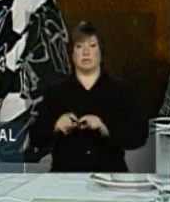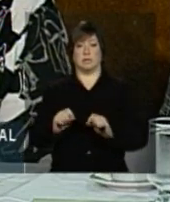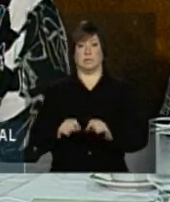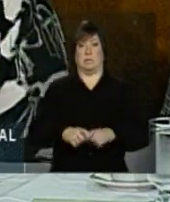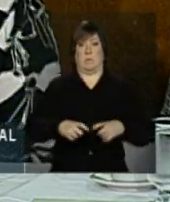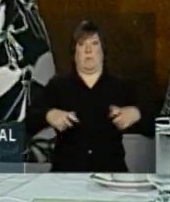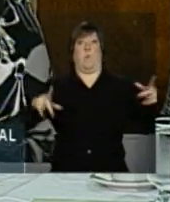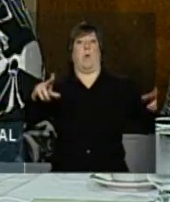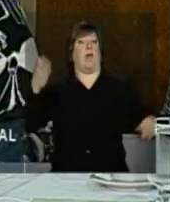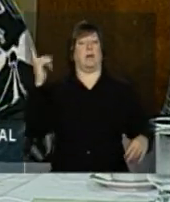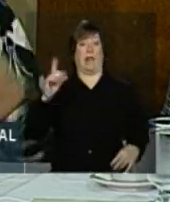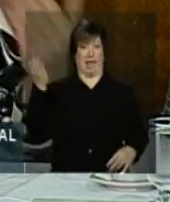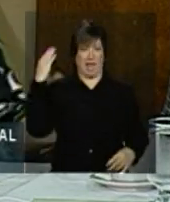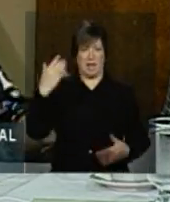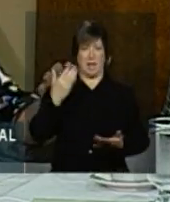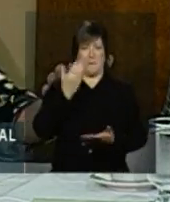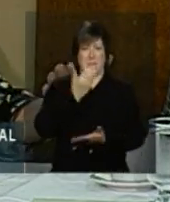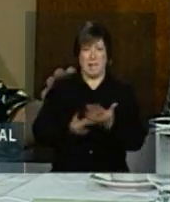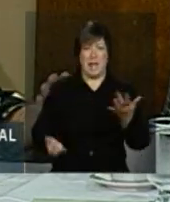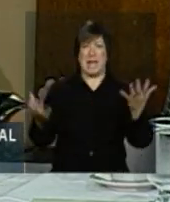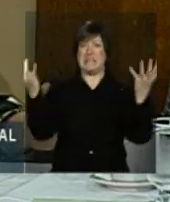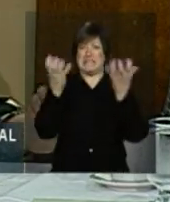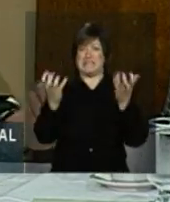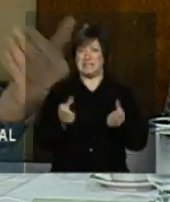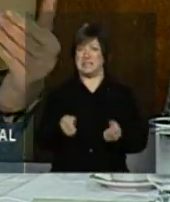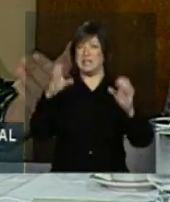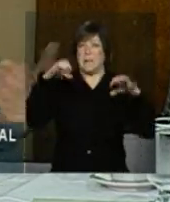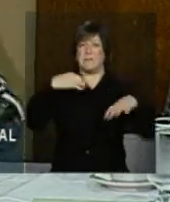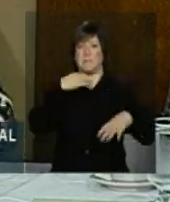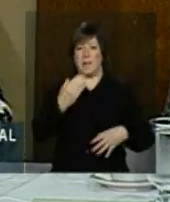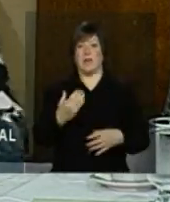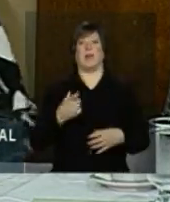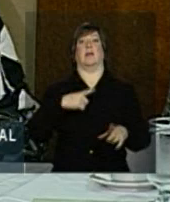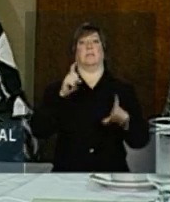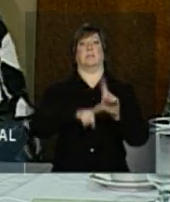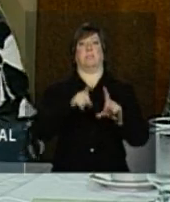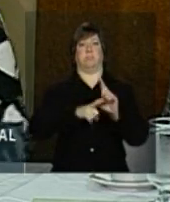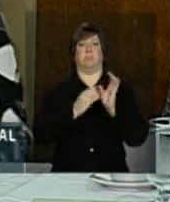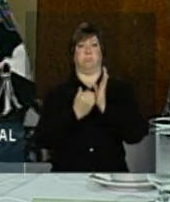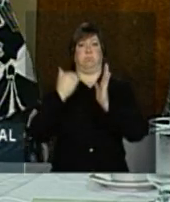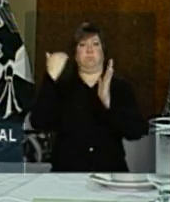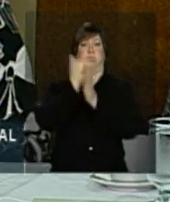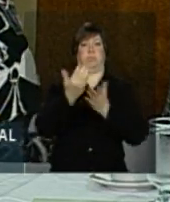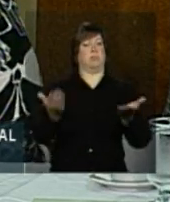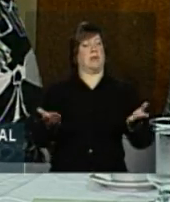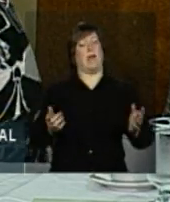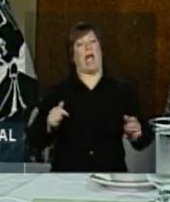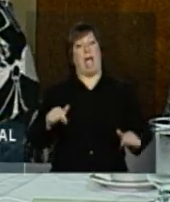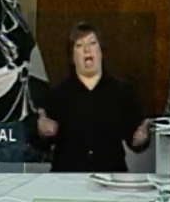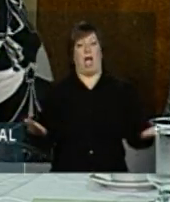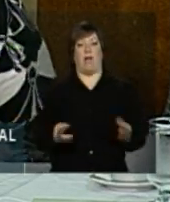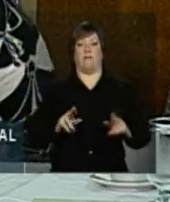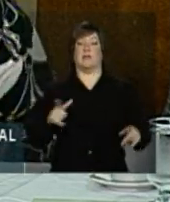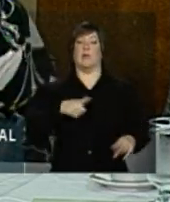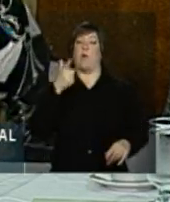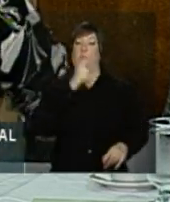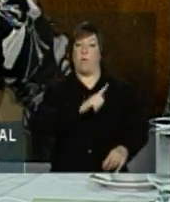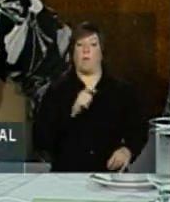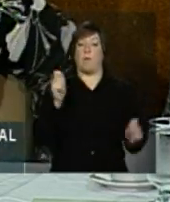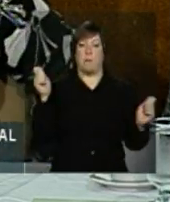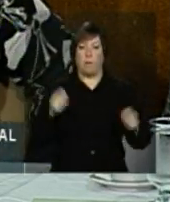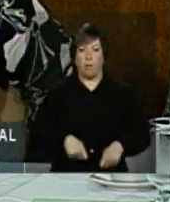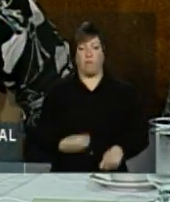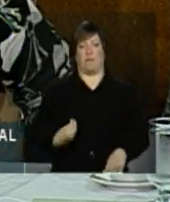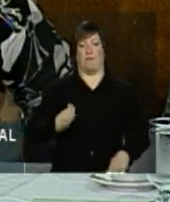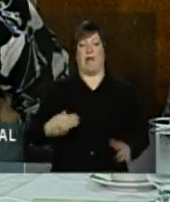acontecia antes ele perdia a roça E ainda saí individado certo poder ter recursos para poder sobreviver até